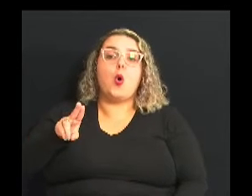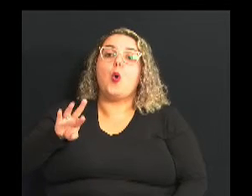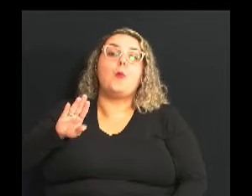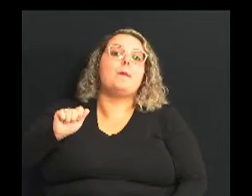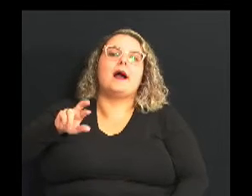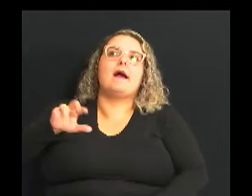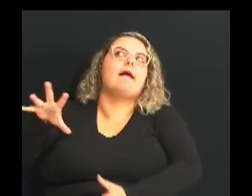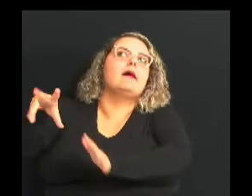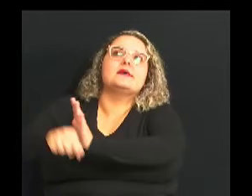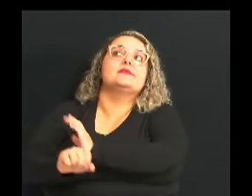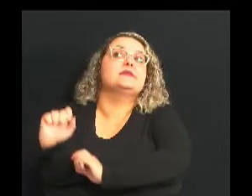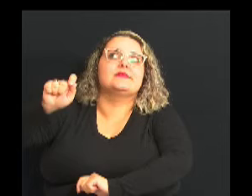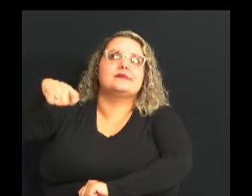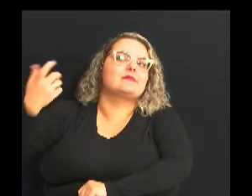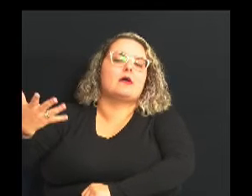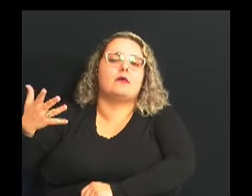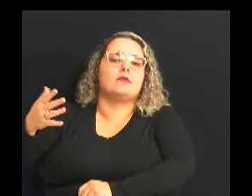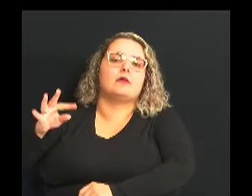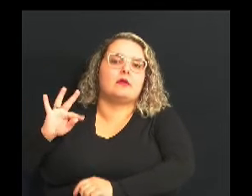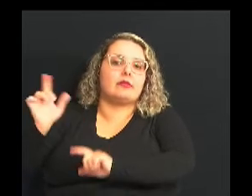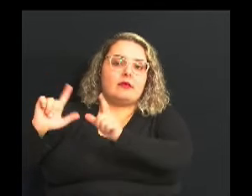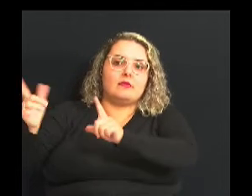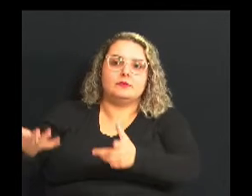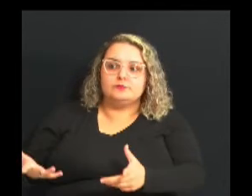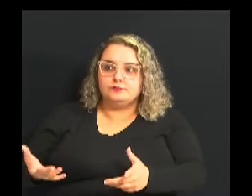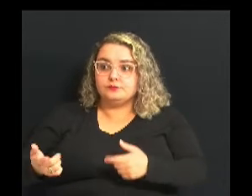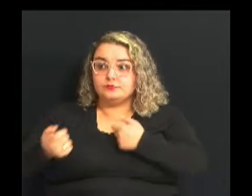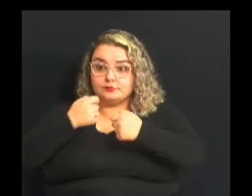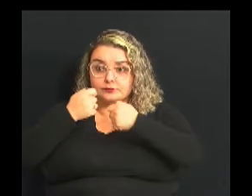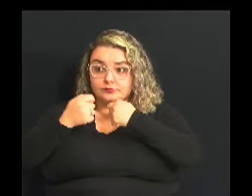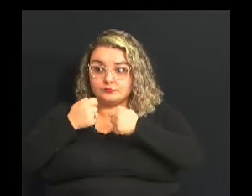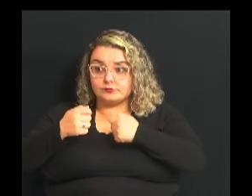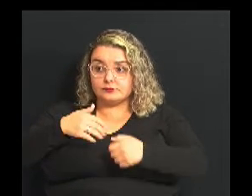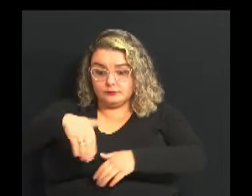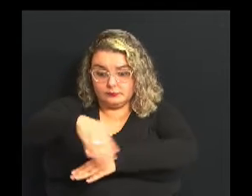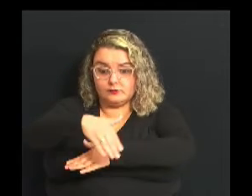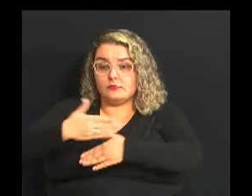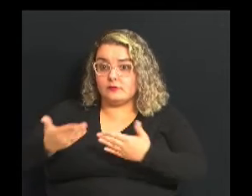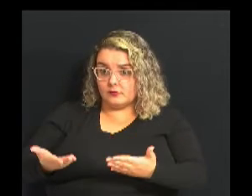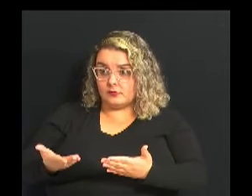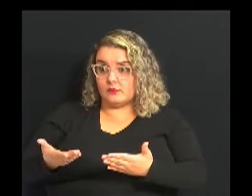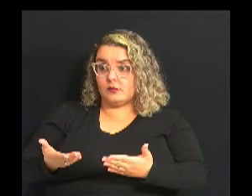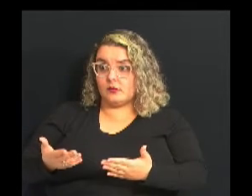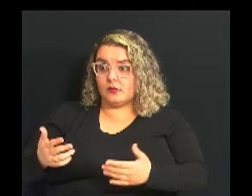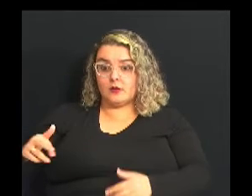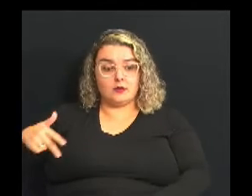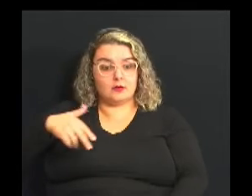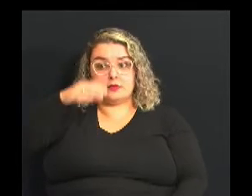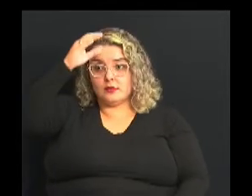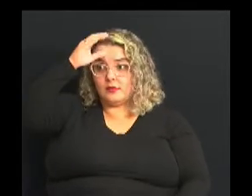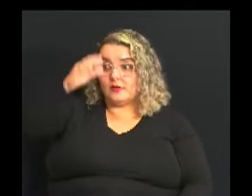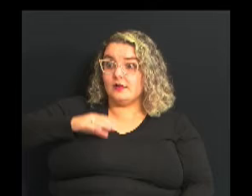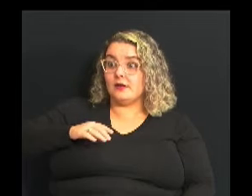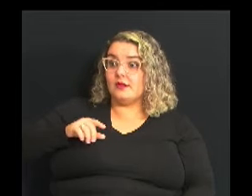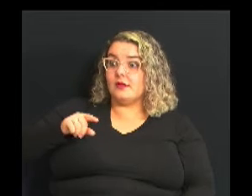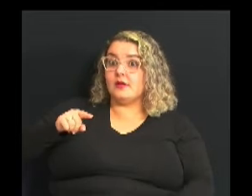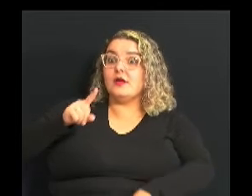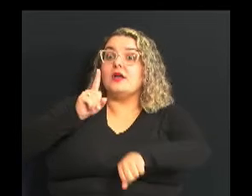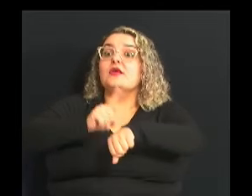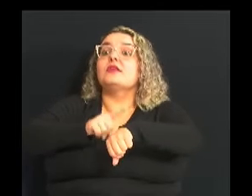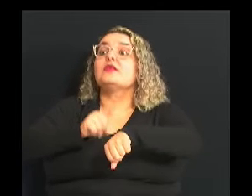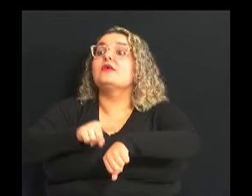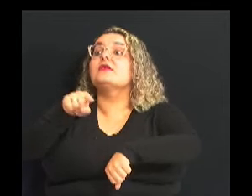da TV a cabo. O nosso repórter estava fazendo uma entrevista no meio da rua ali, passou um cidadão e falou assim, que horas que vai ao